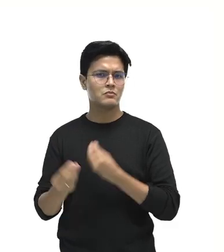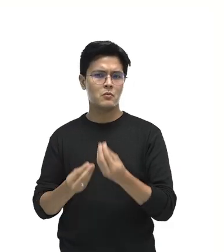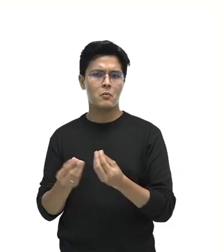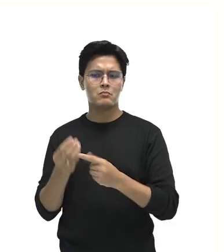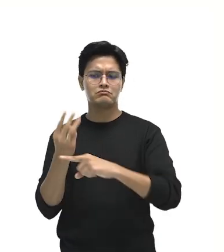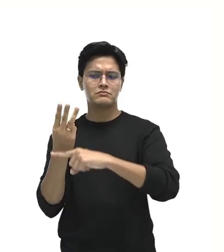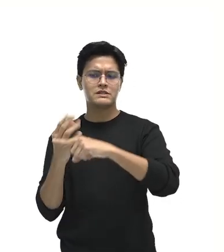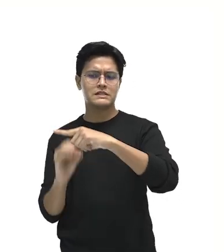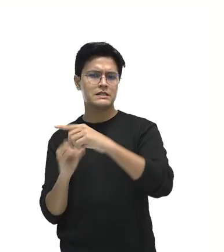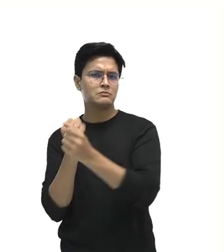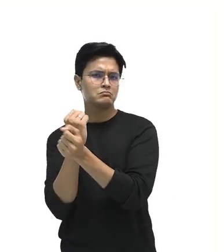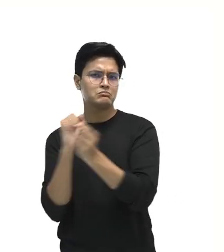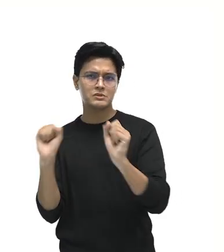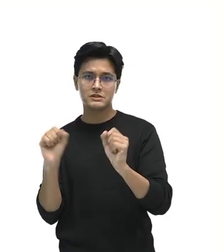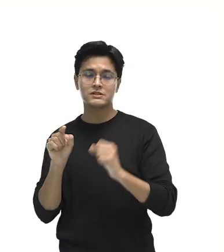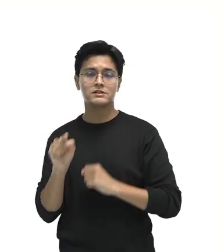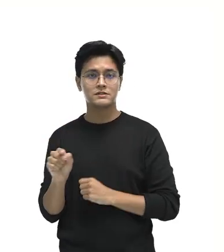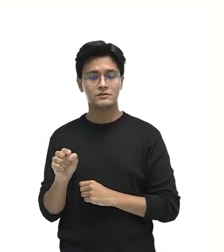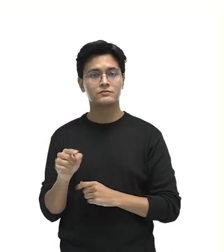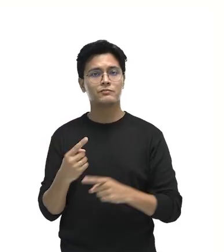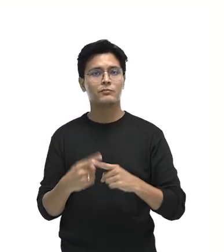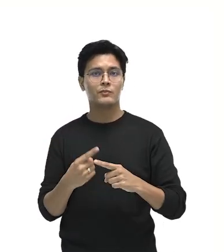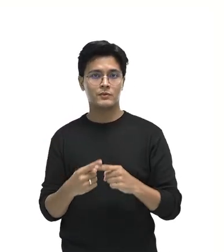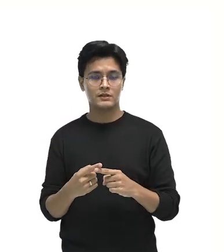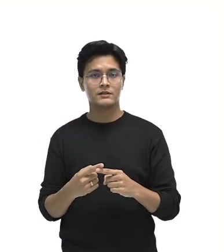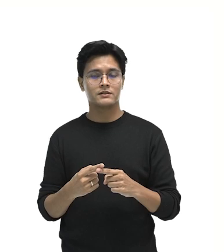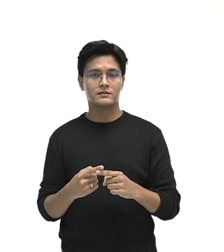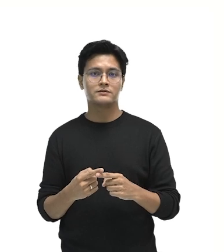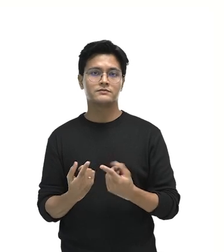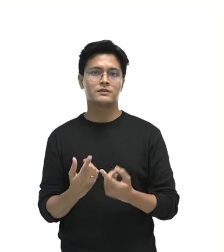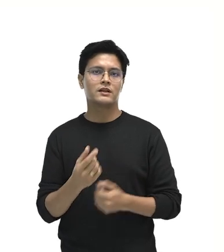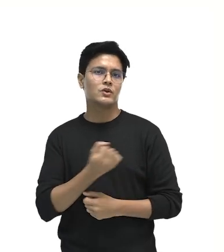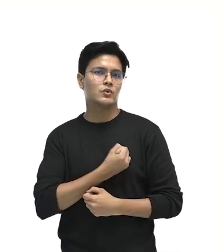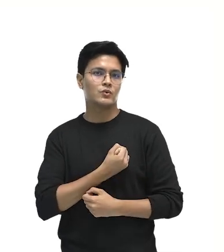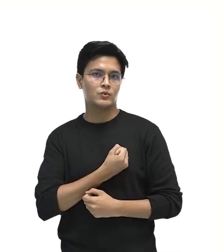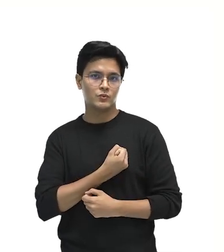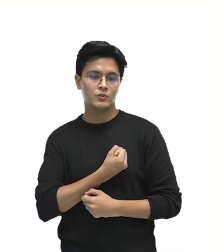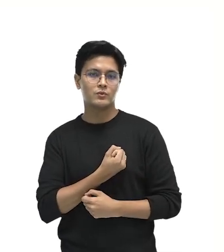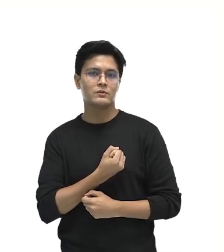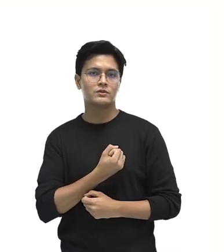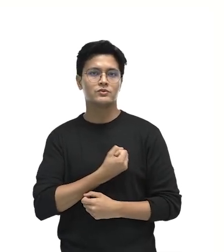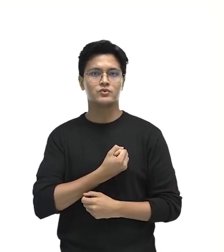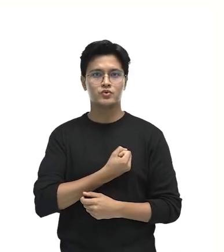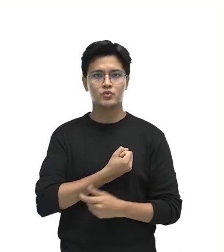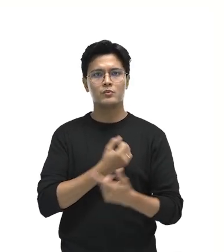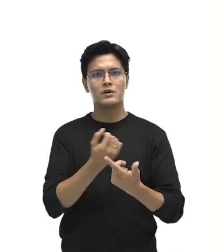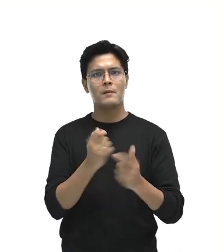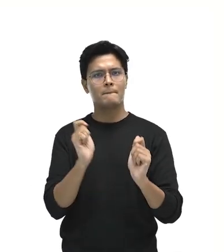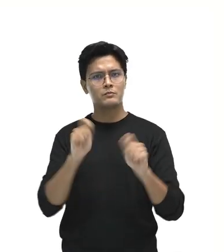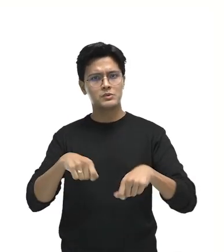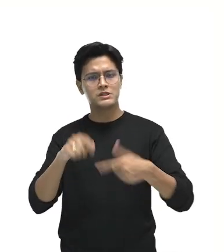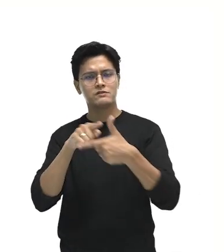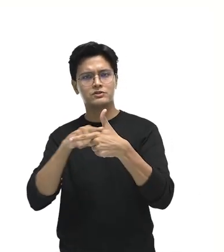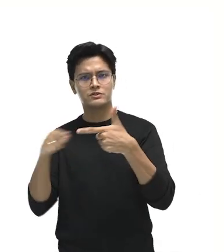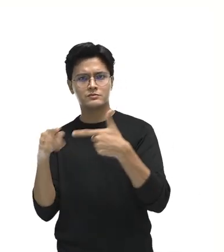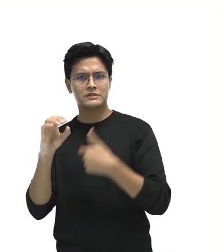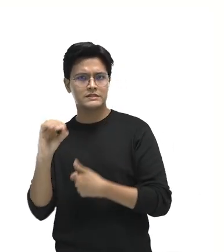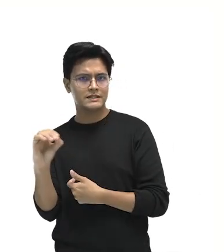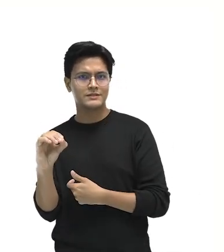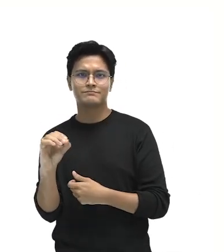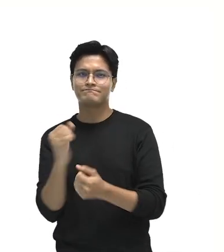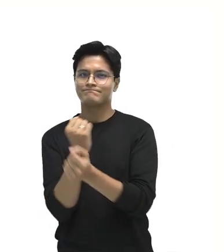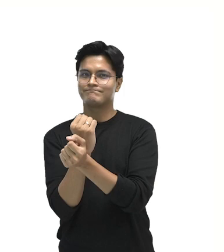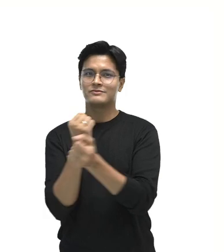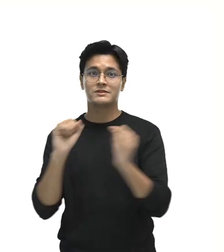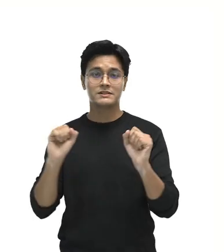inclusive esse conteúdo. Não existe nenhum número divisível por 0,